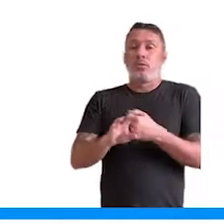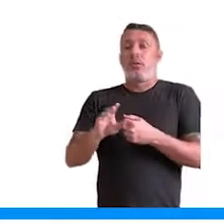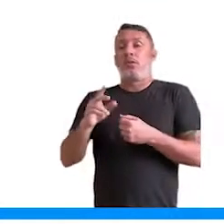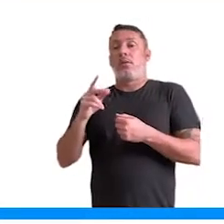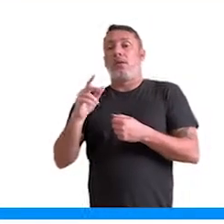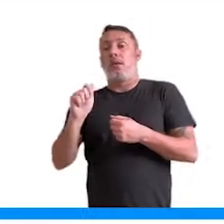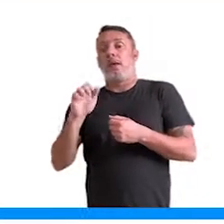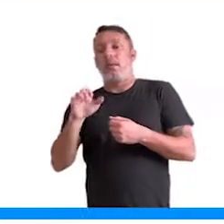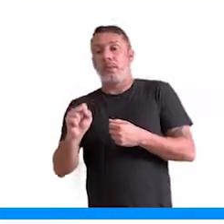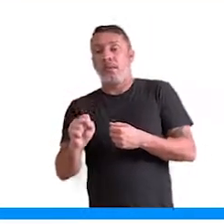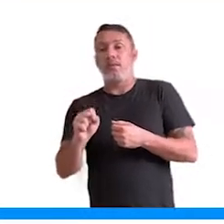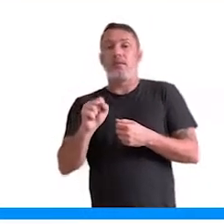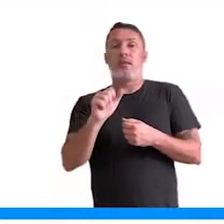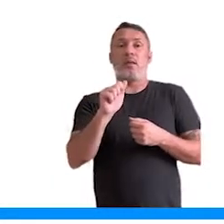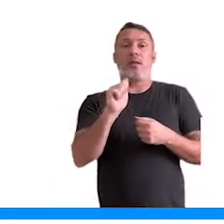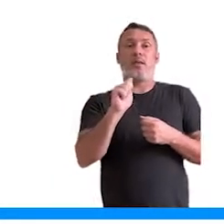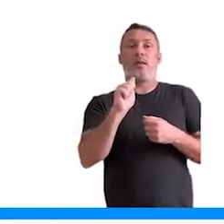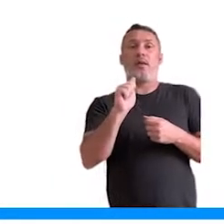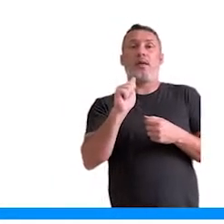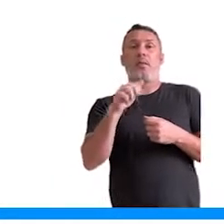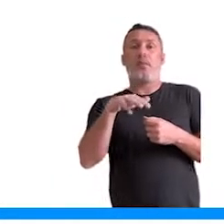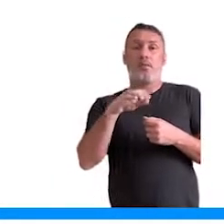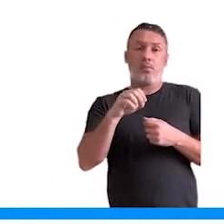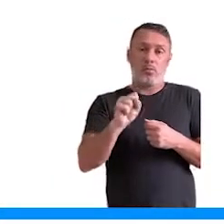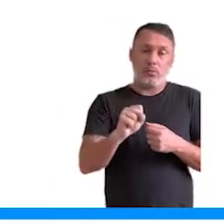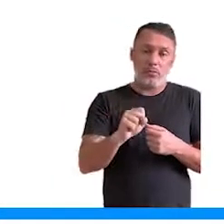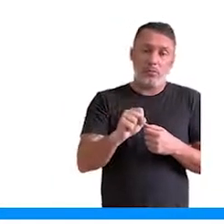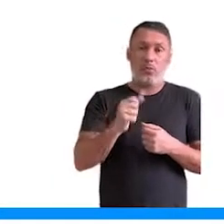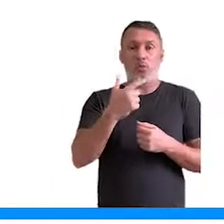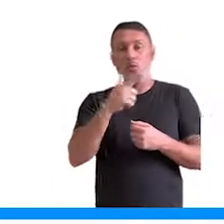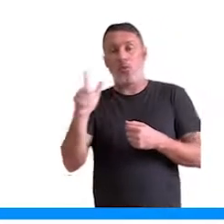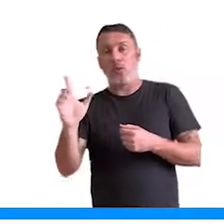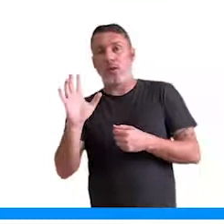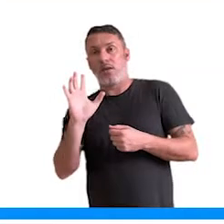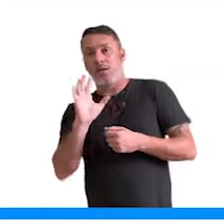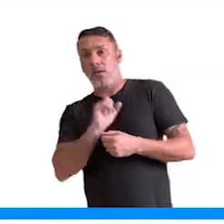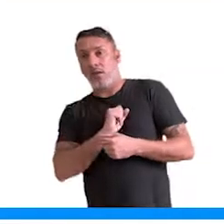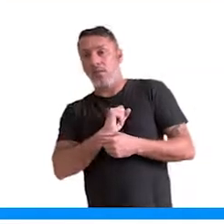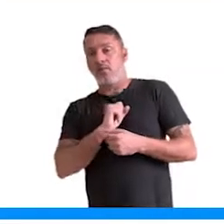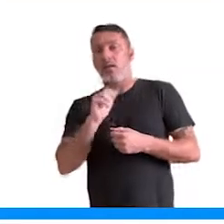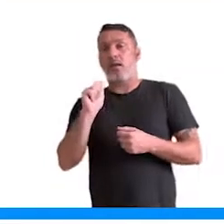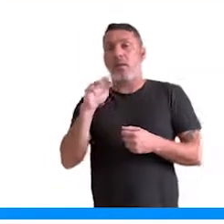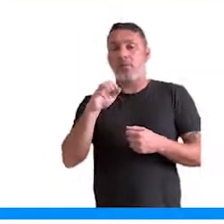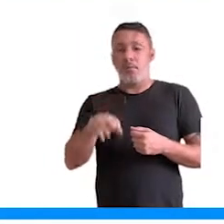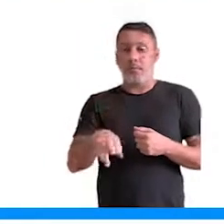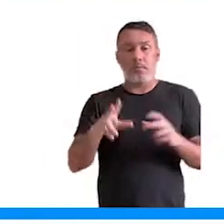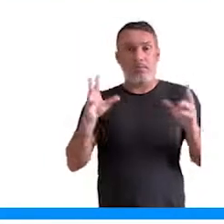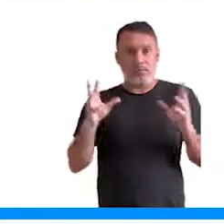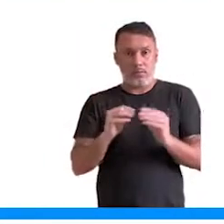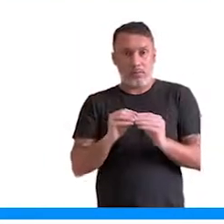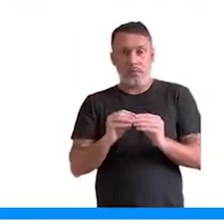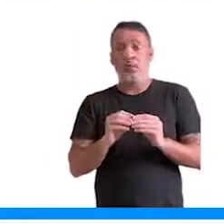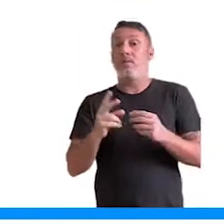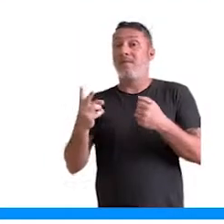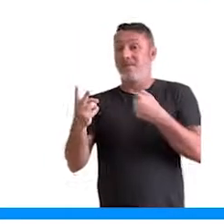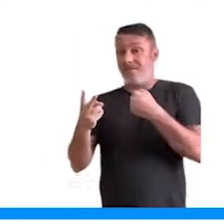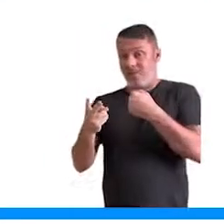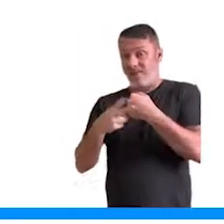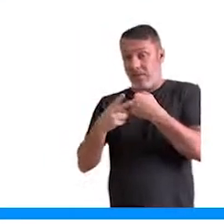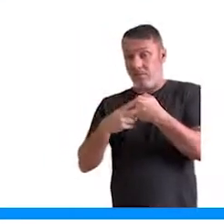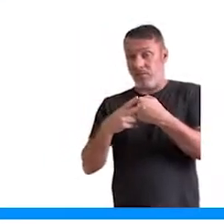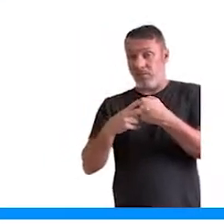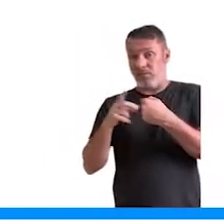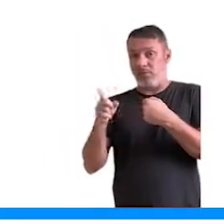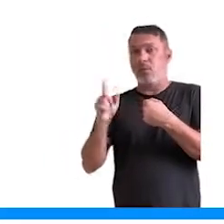que eu ame, que tu ames, que ele ame, que nós amemos, que vosotros ameis, que eles amem. Bien? Então